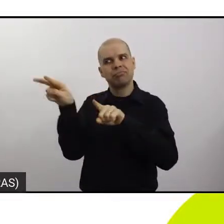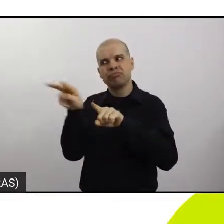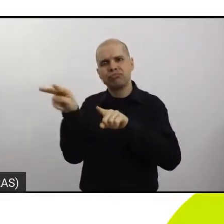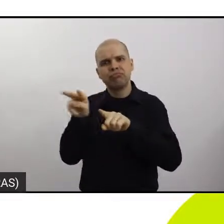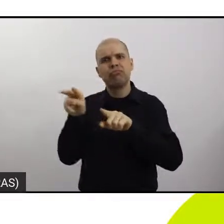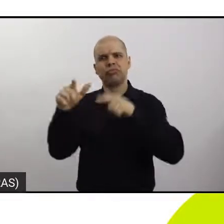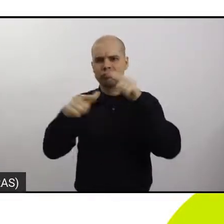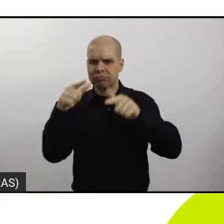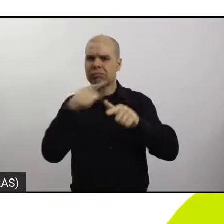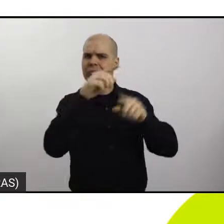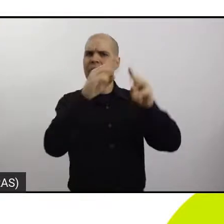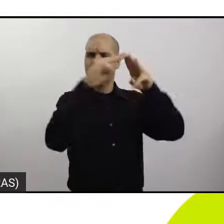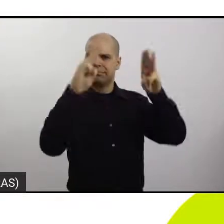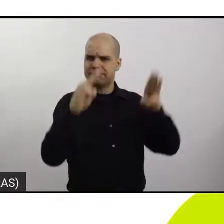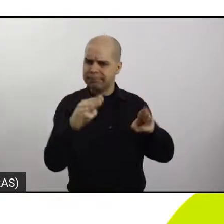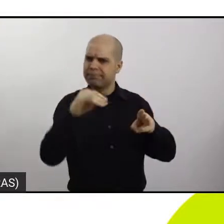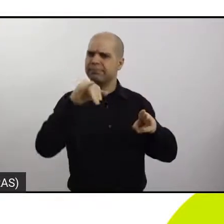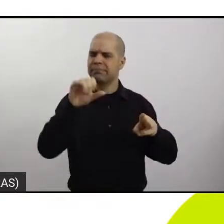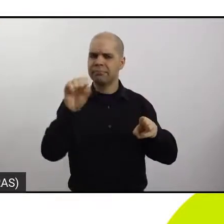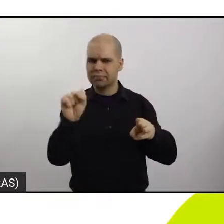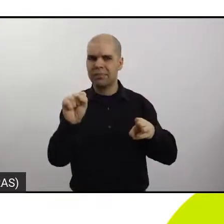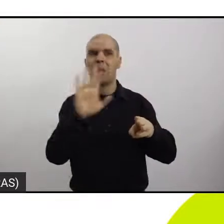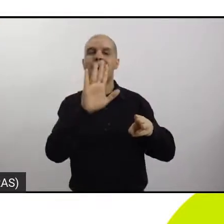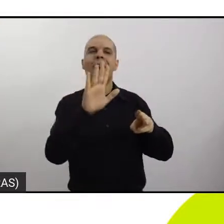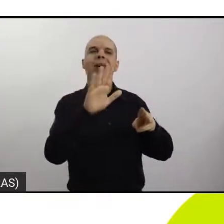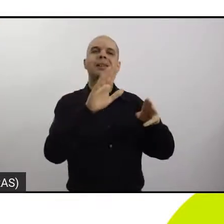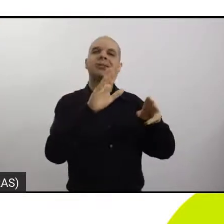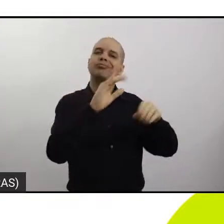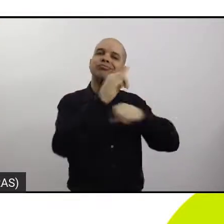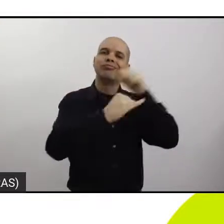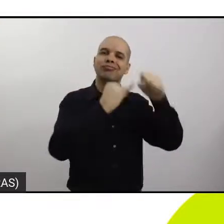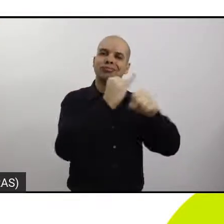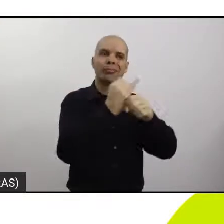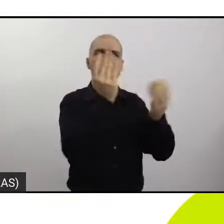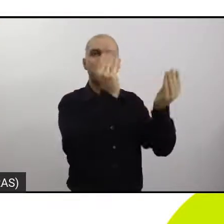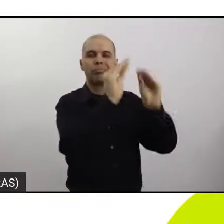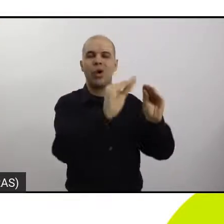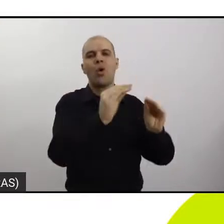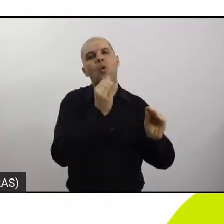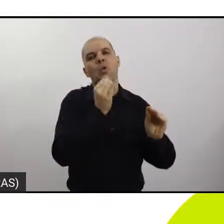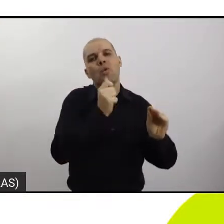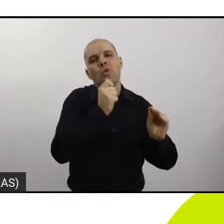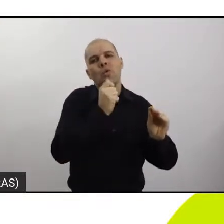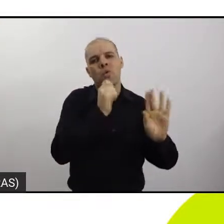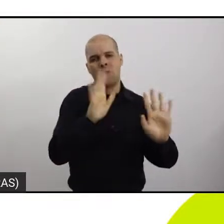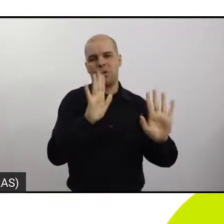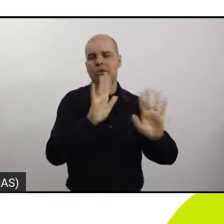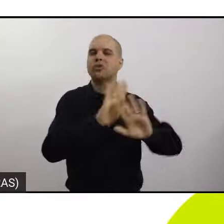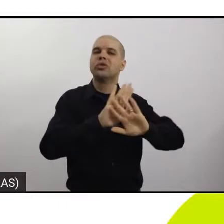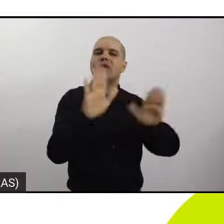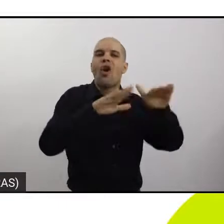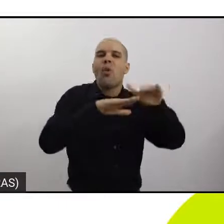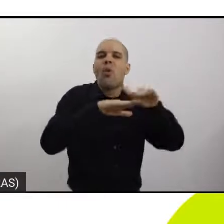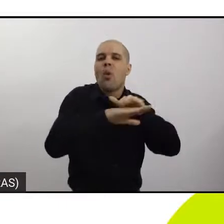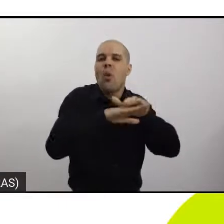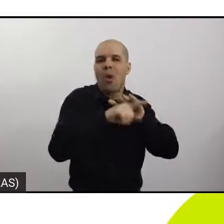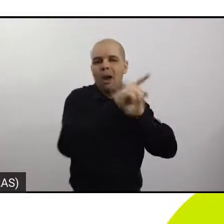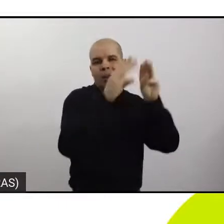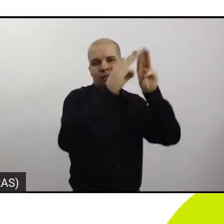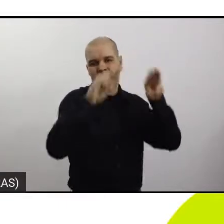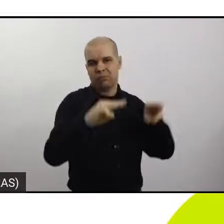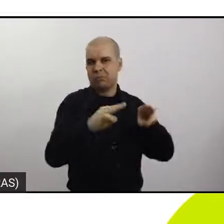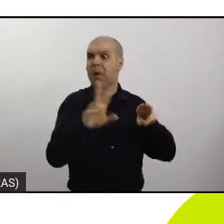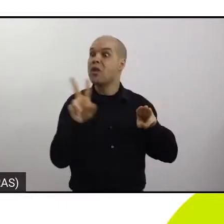digitalizadas, eles estão me acompanhando, queria agradecer também. Eles fazem essa pesquisa para mim, então eu